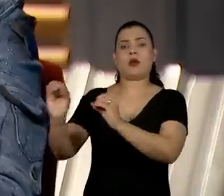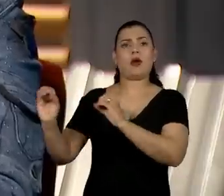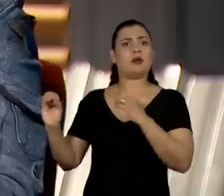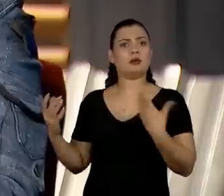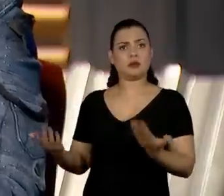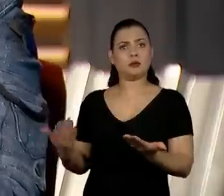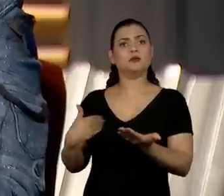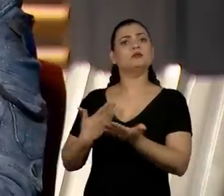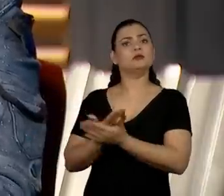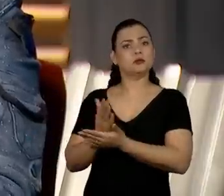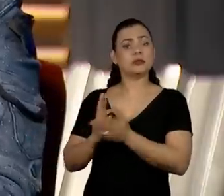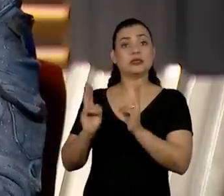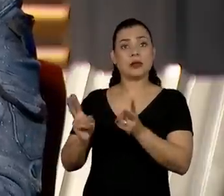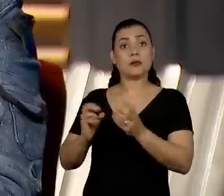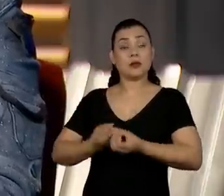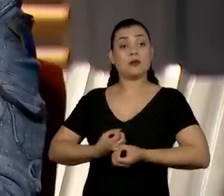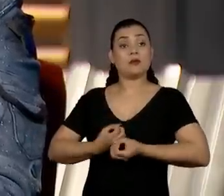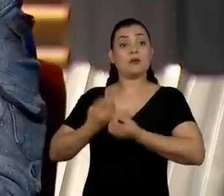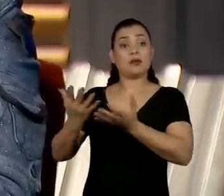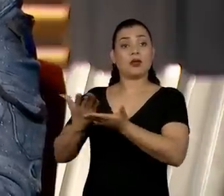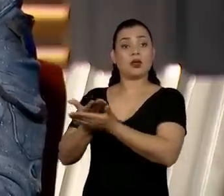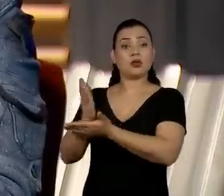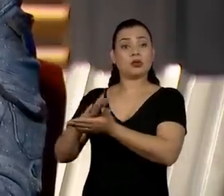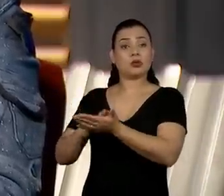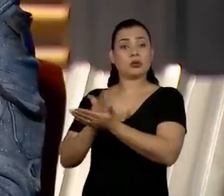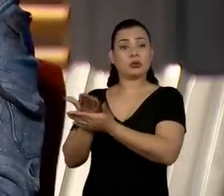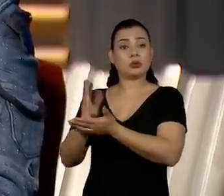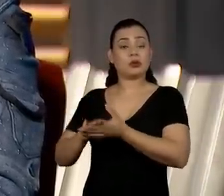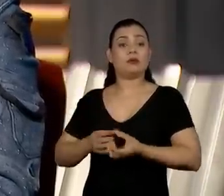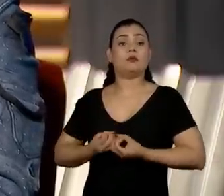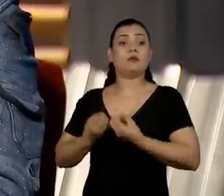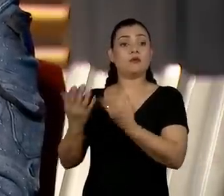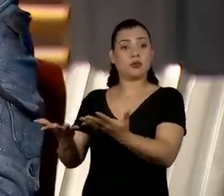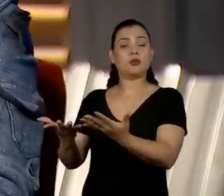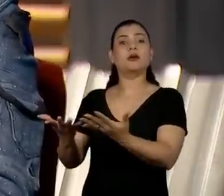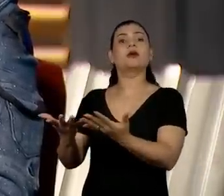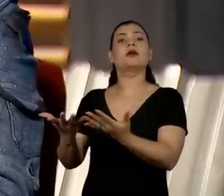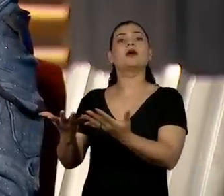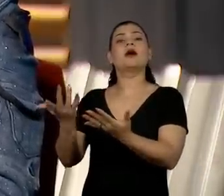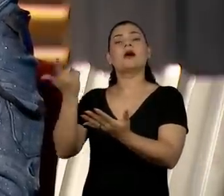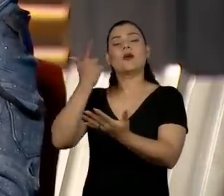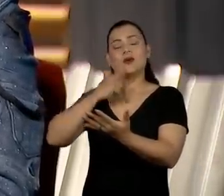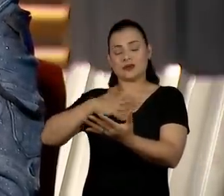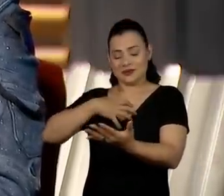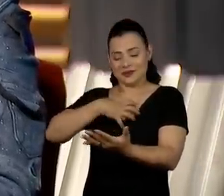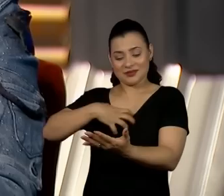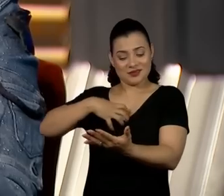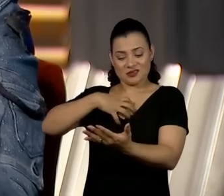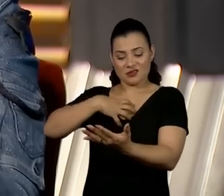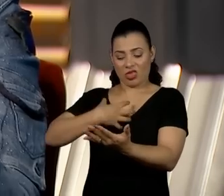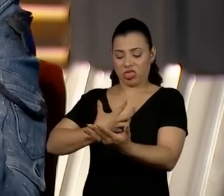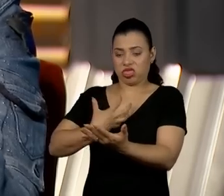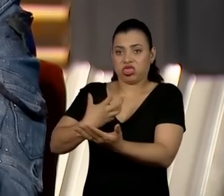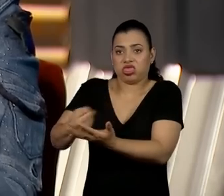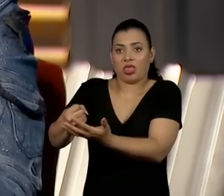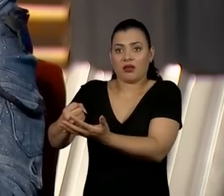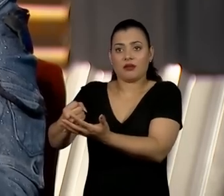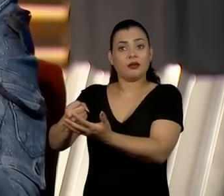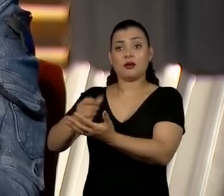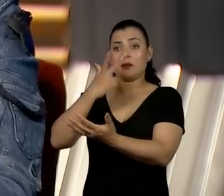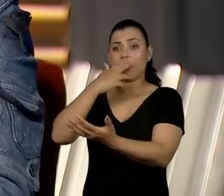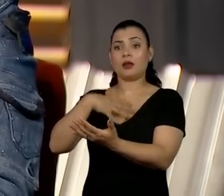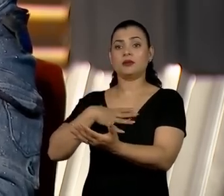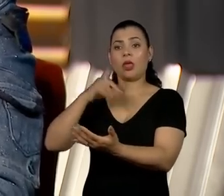quando eu coloco esse desconforto para fora eu me conforto né e eu e as pessoas